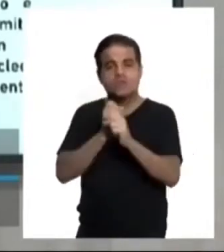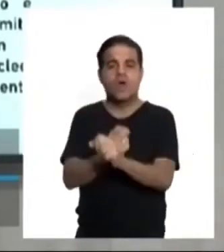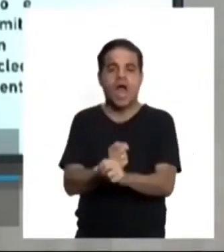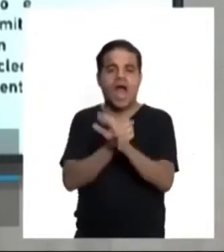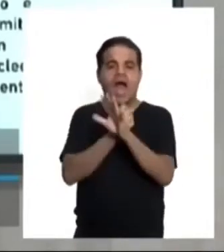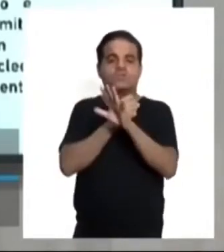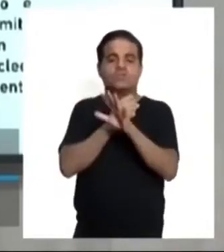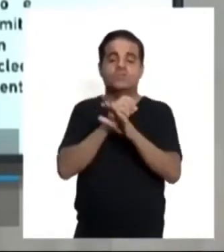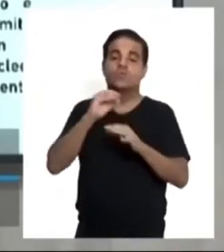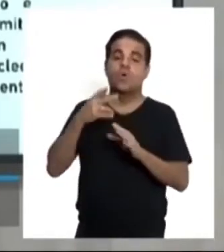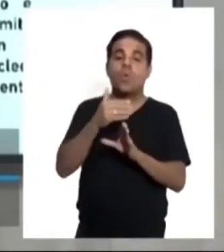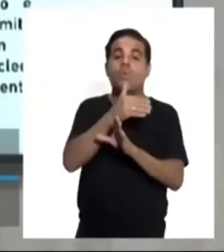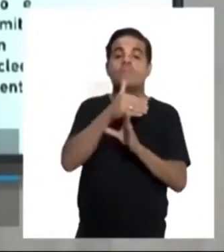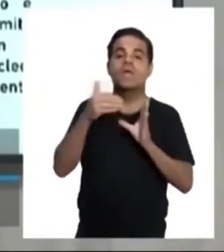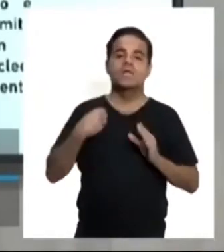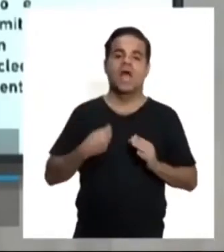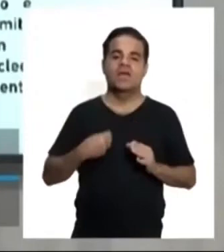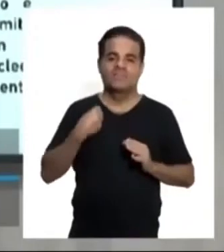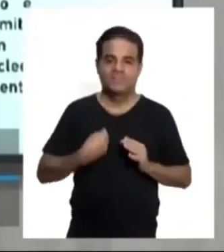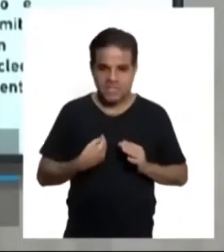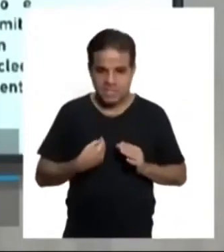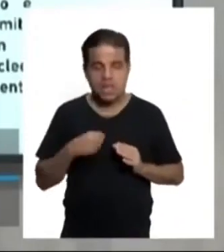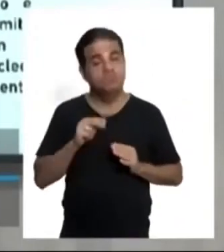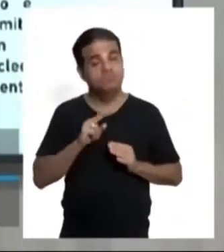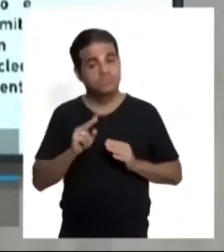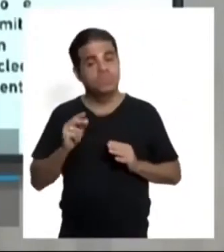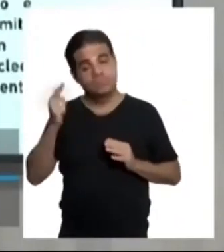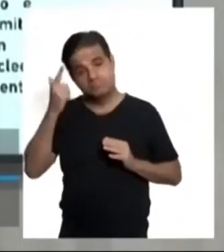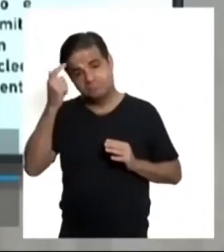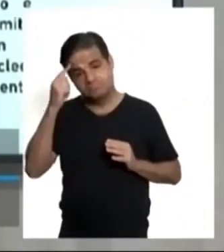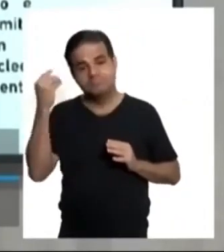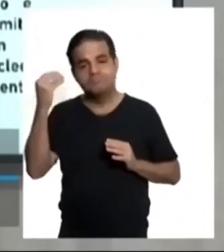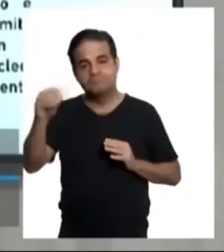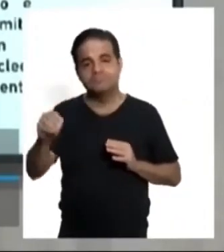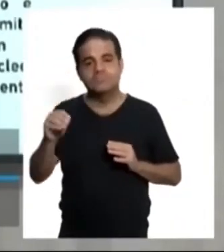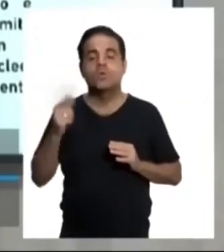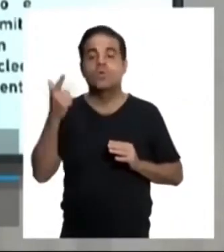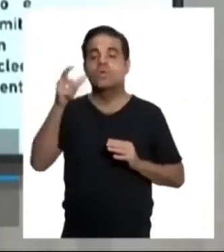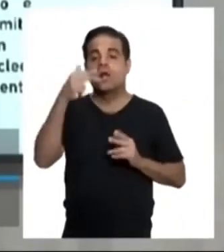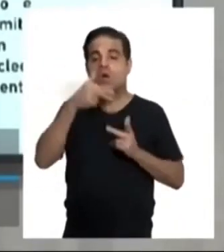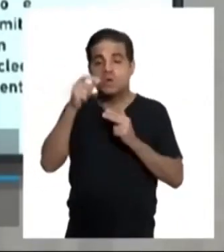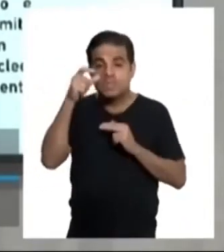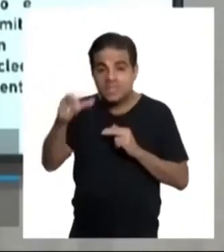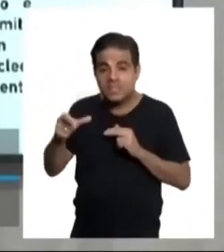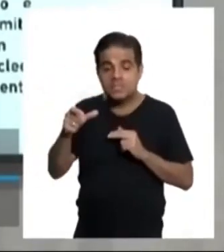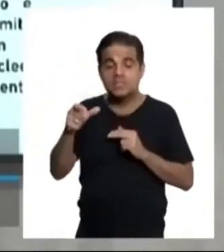ou então meia-vida. Ok? Outra coisa interessante, gente, nem